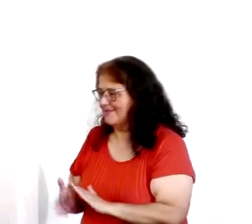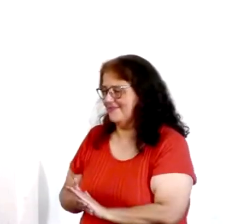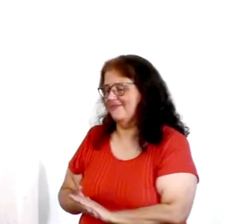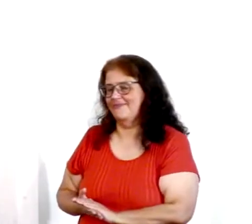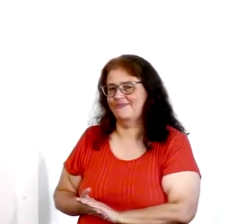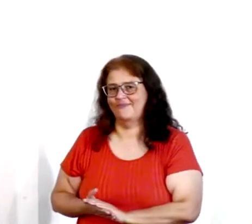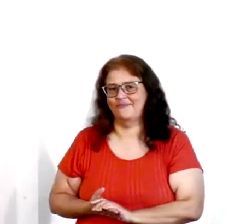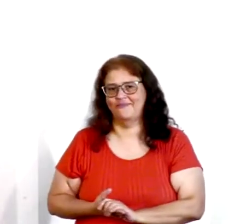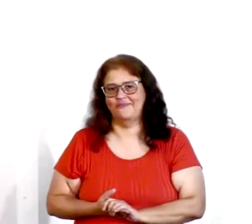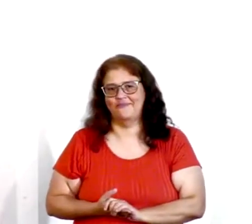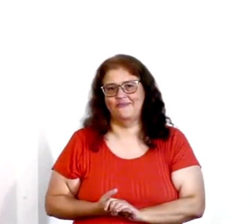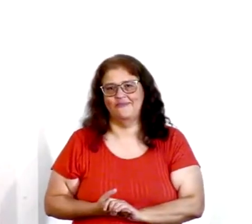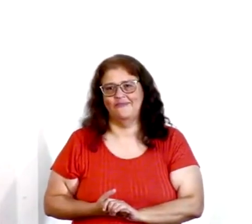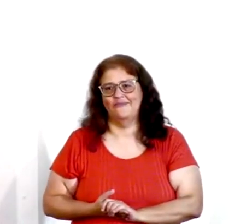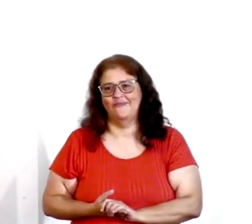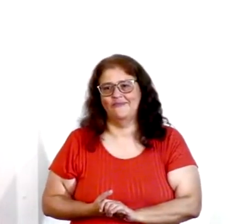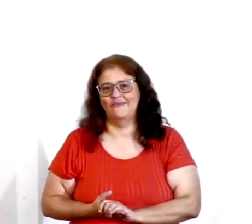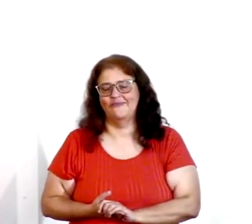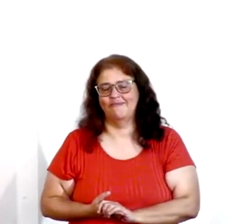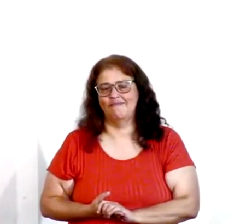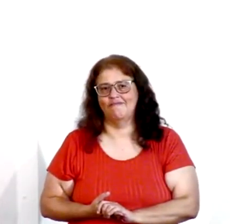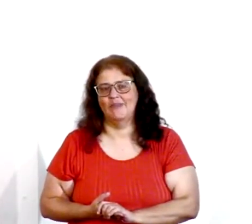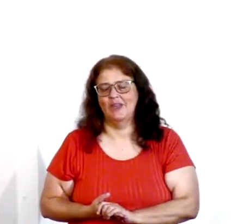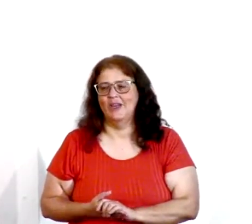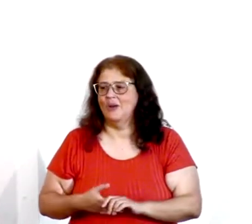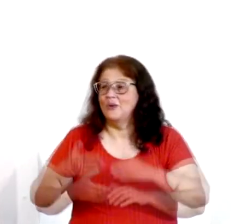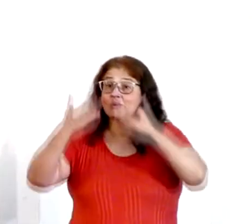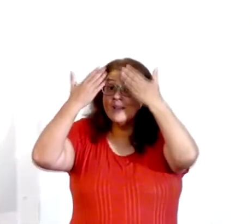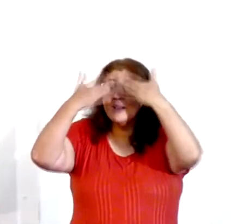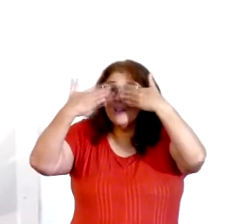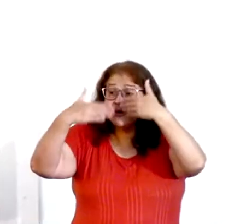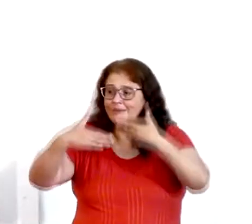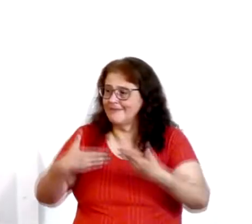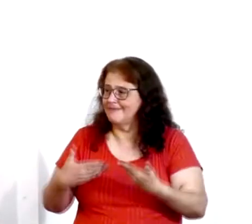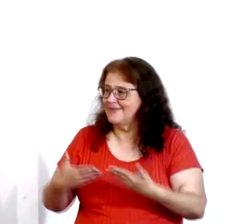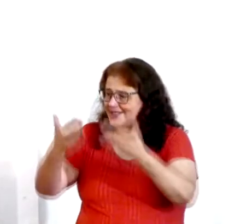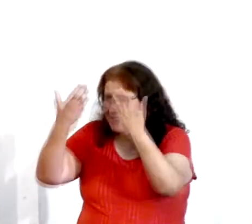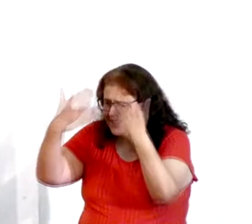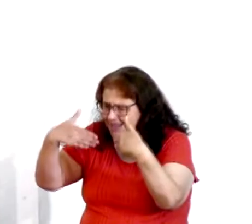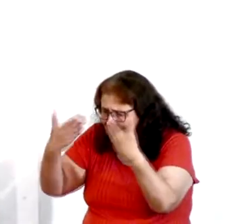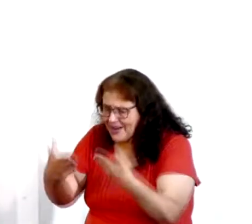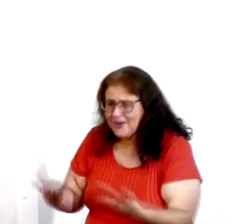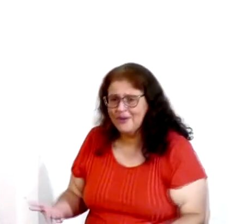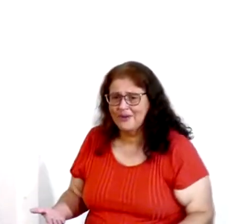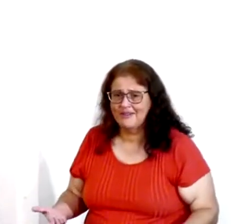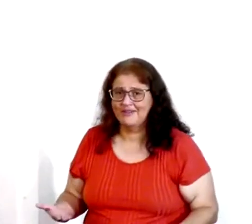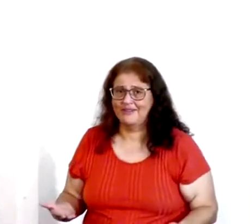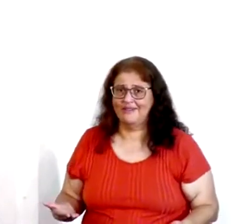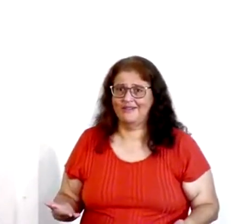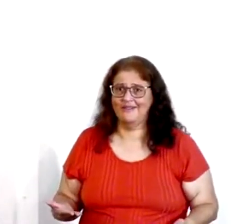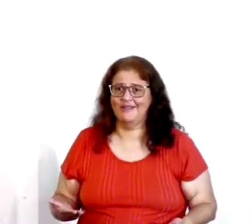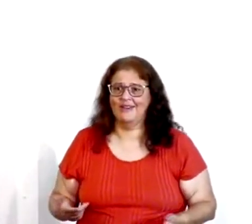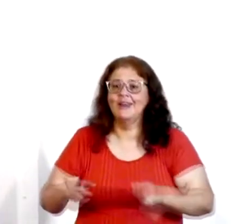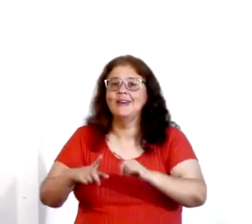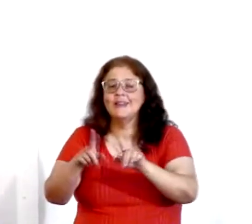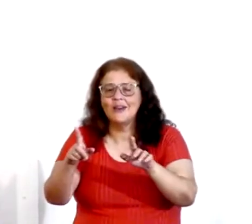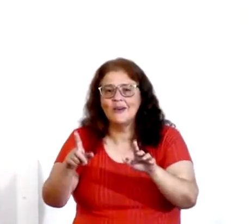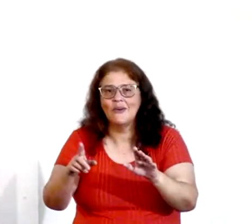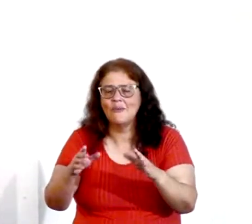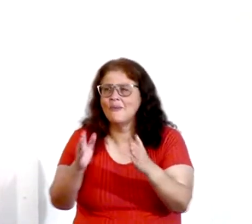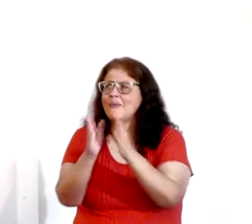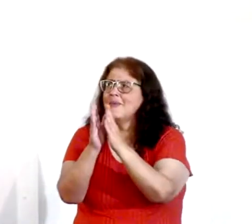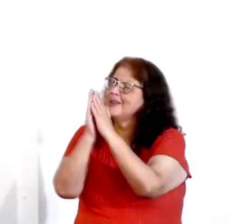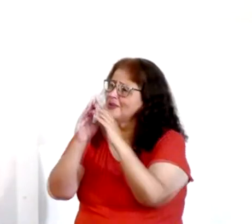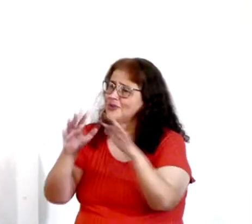Senhor, abre os meus olhos. Abre os meus olhos para que eu possa enxergar os meus